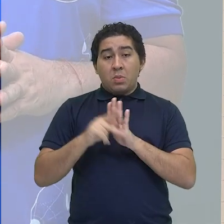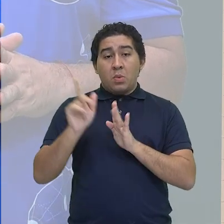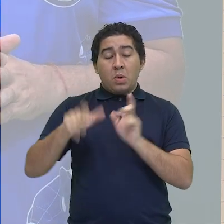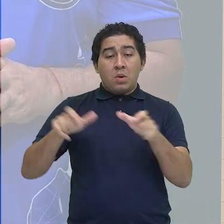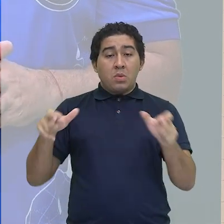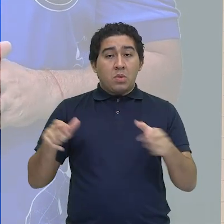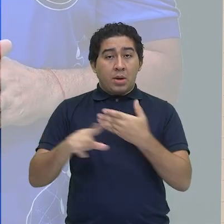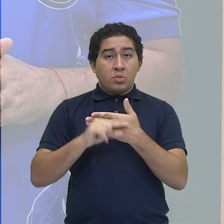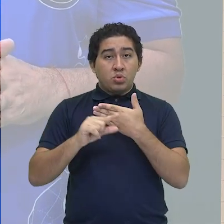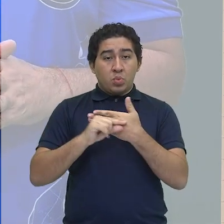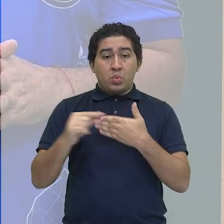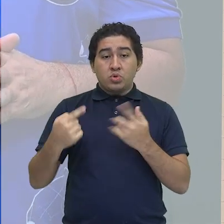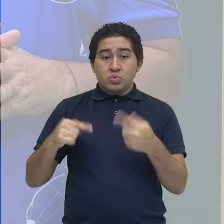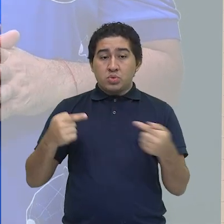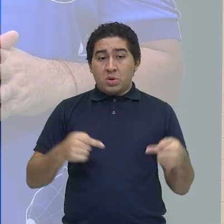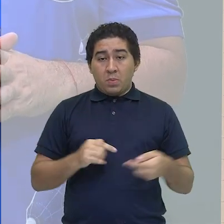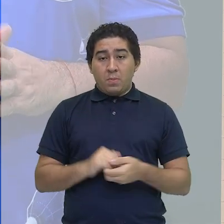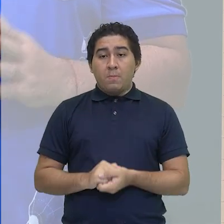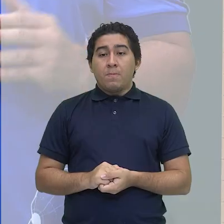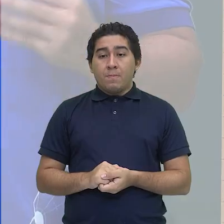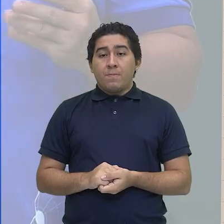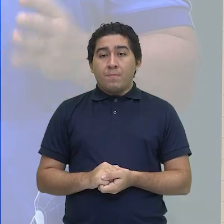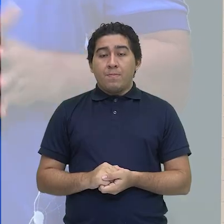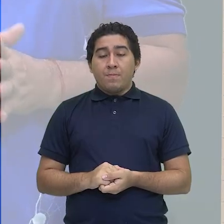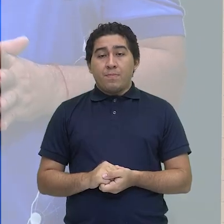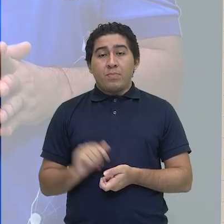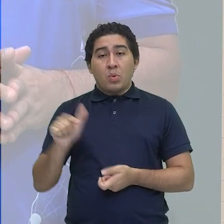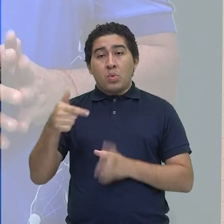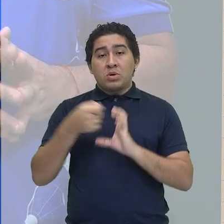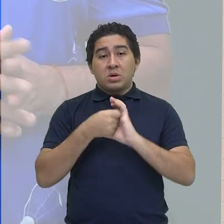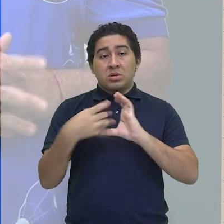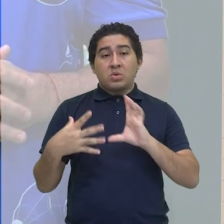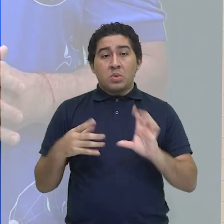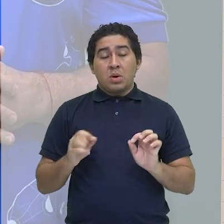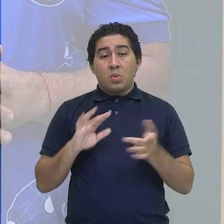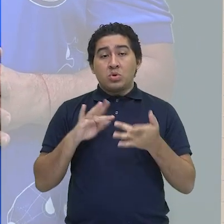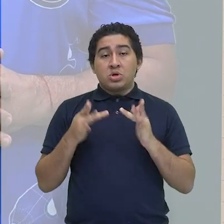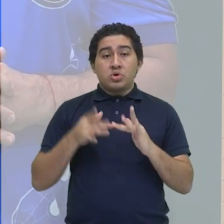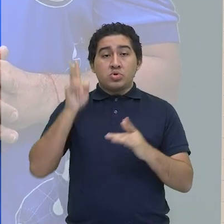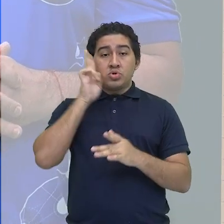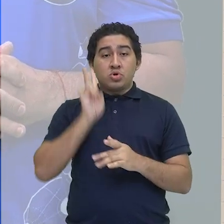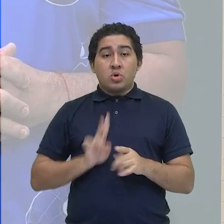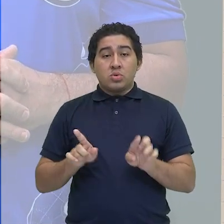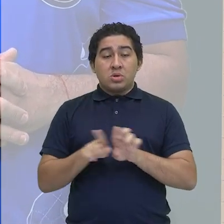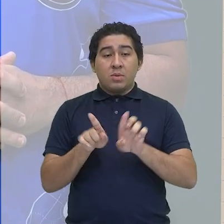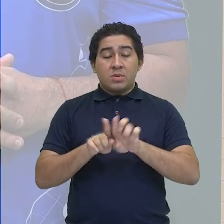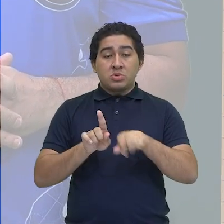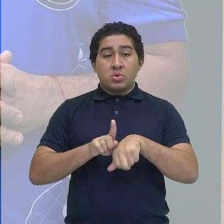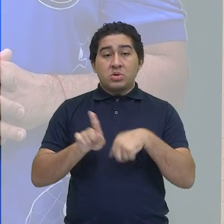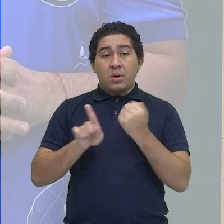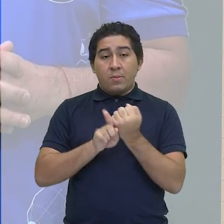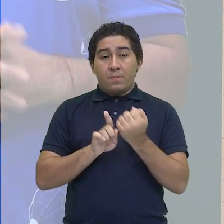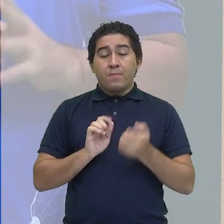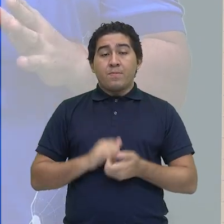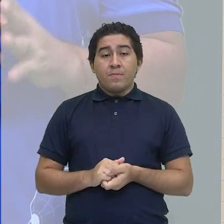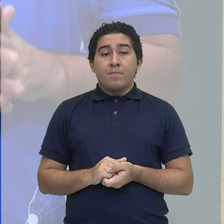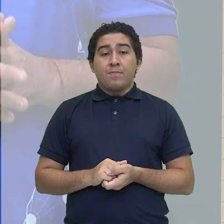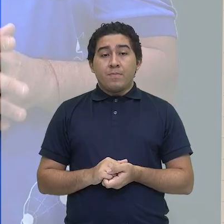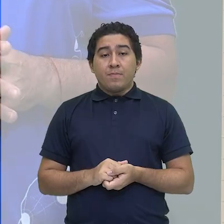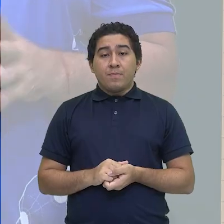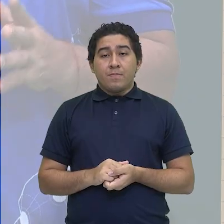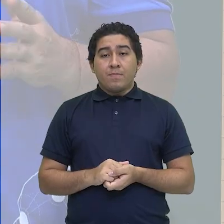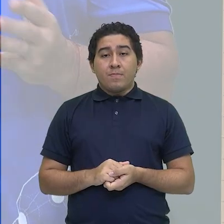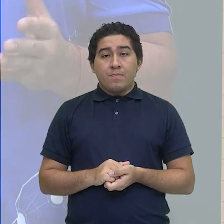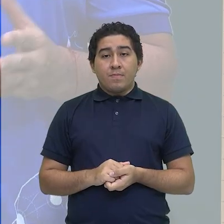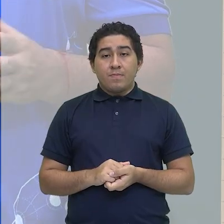pelo autor, ok? Outro ponto é a contextualização histórica e social. Em